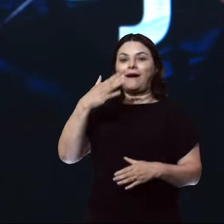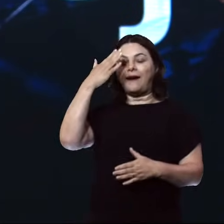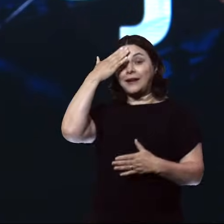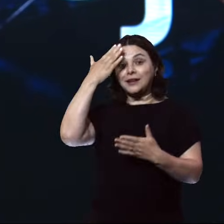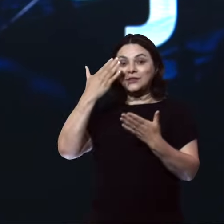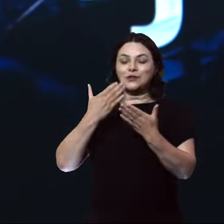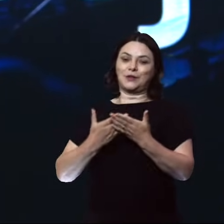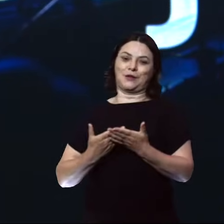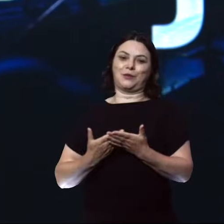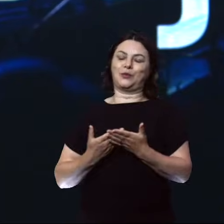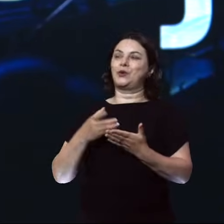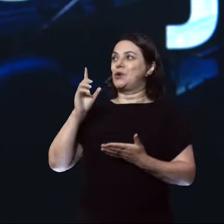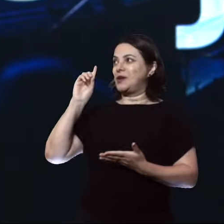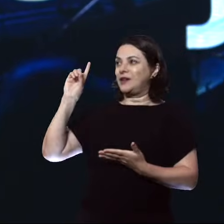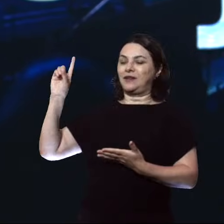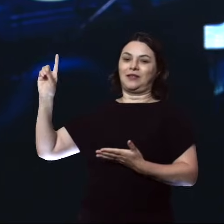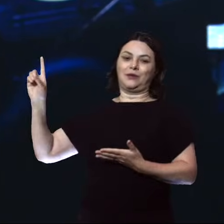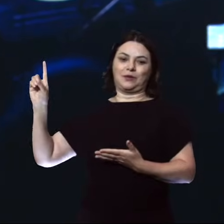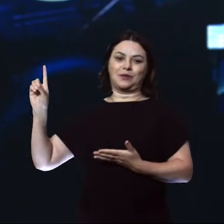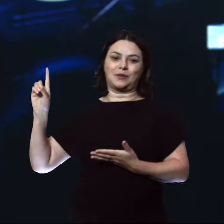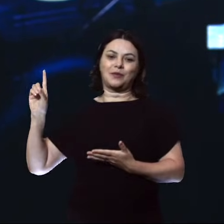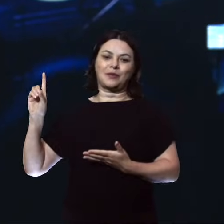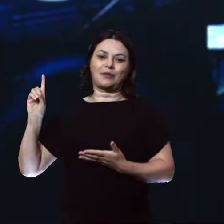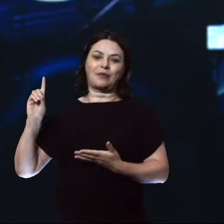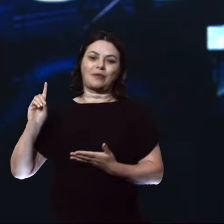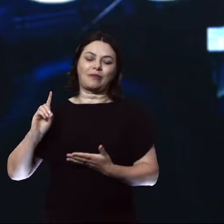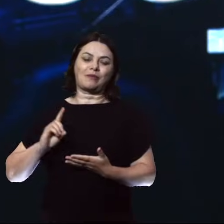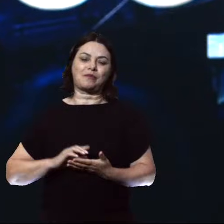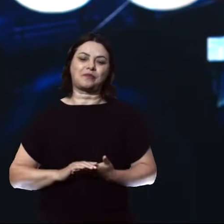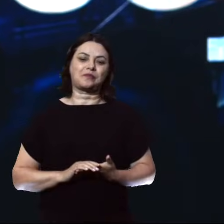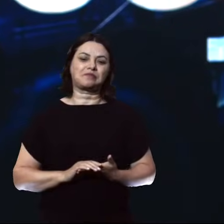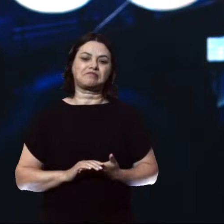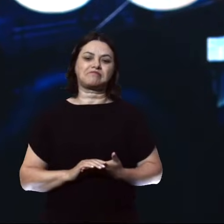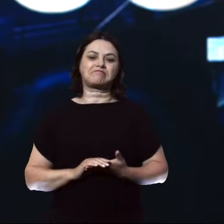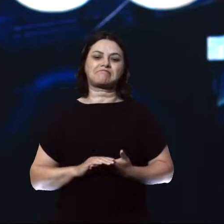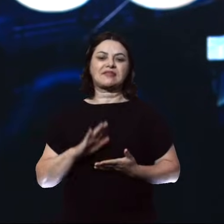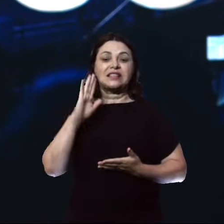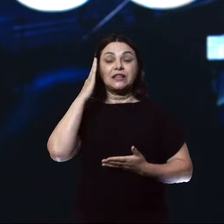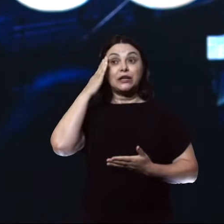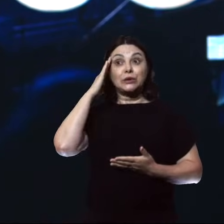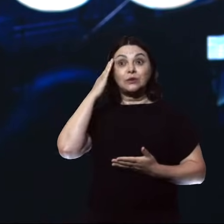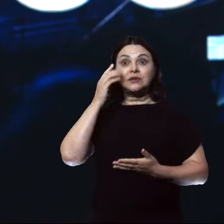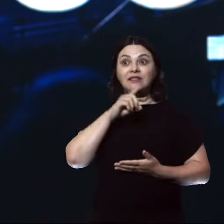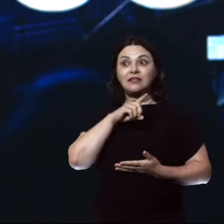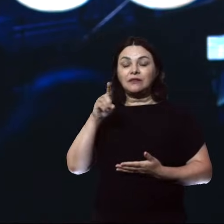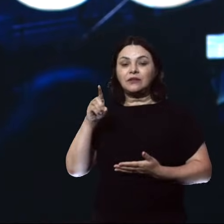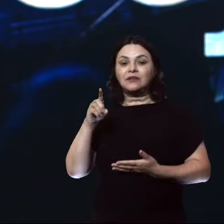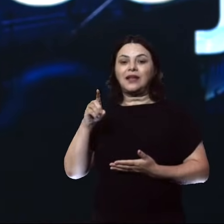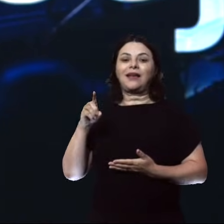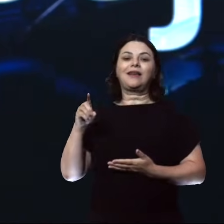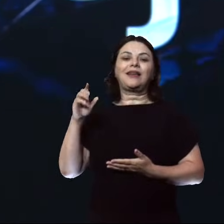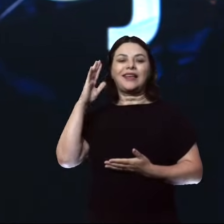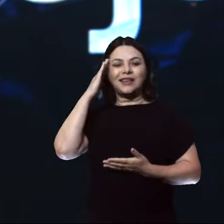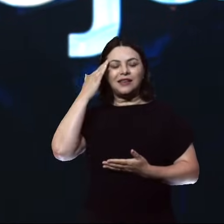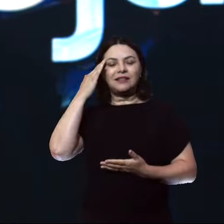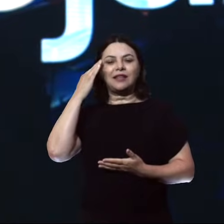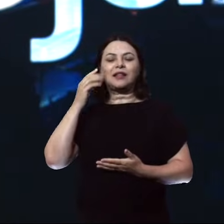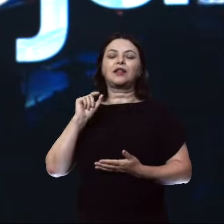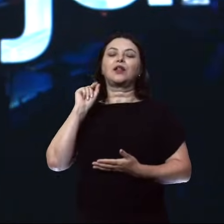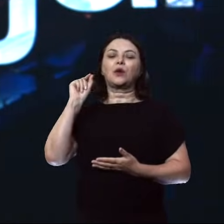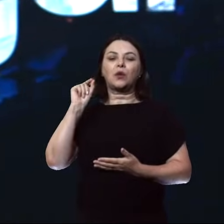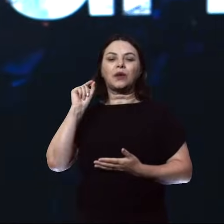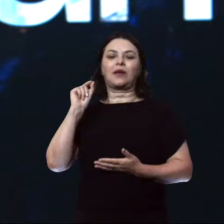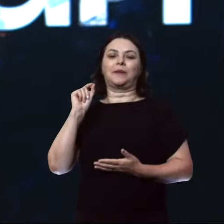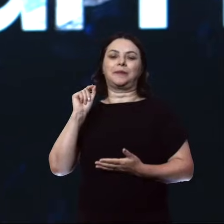muitas vezes a gente age da mesma forma. Eu não sei se você entende o que eu estou falando, mas você tem na sua mão a revelação de quem Deus